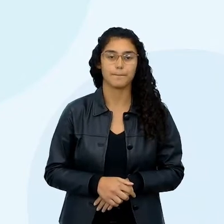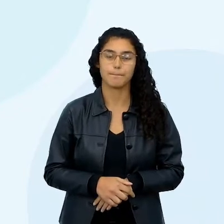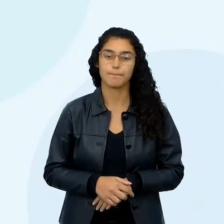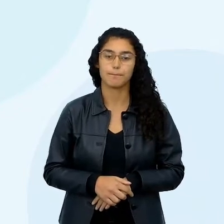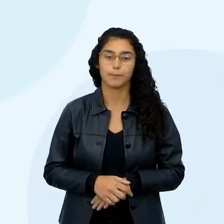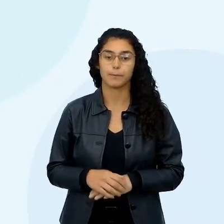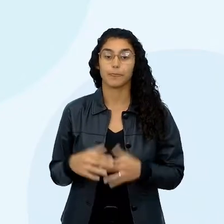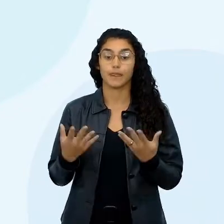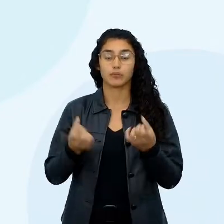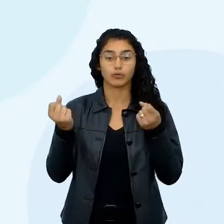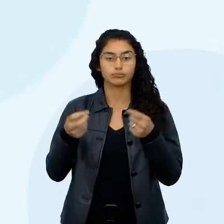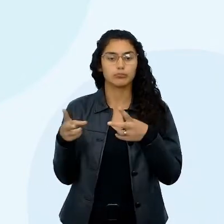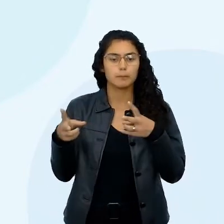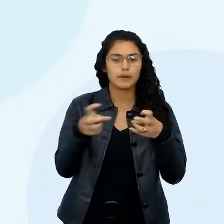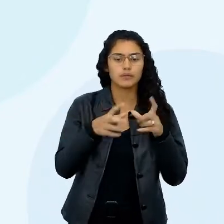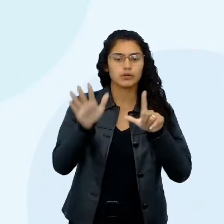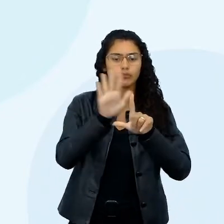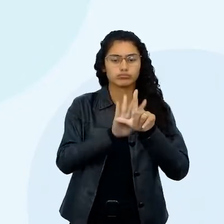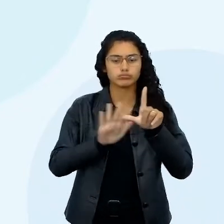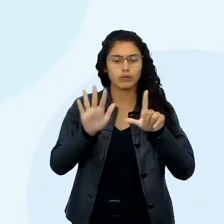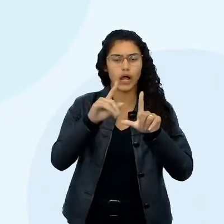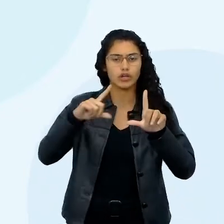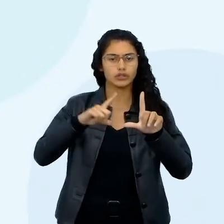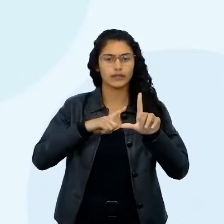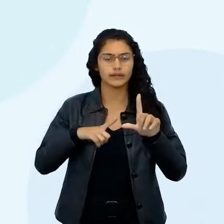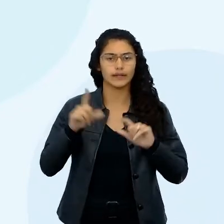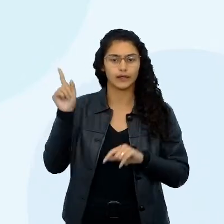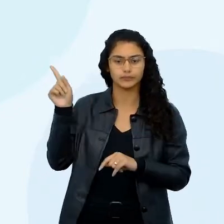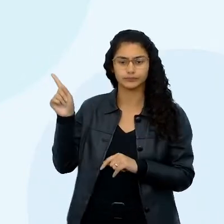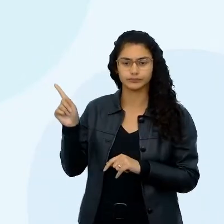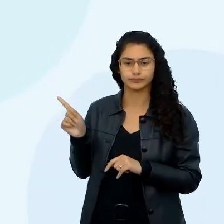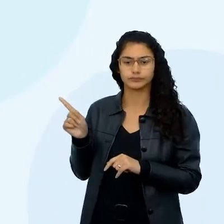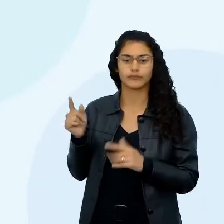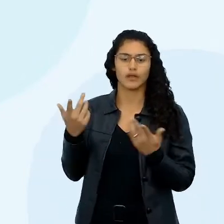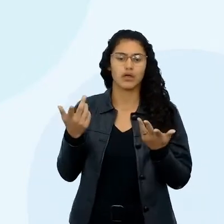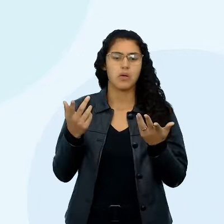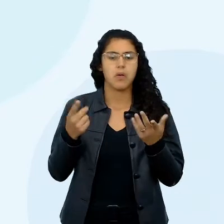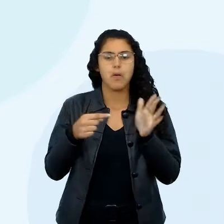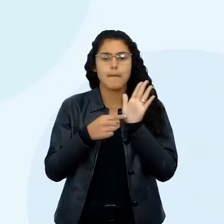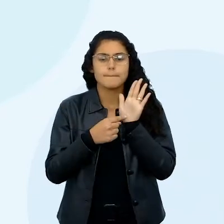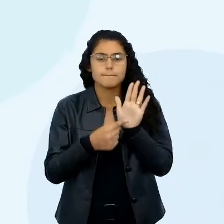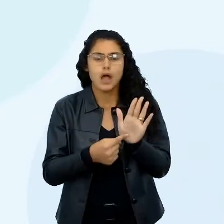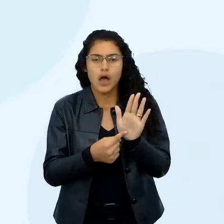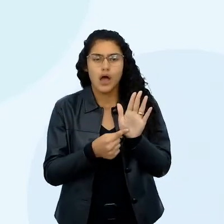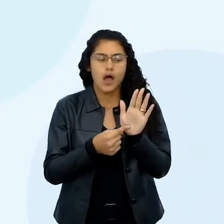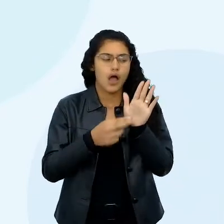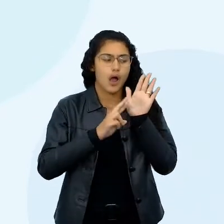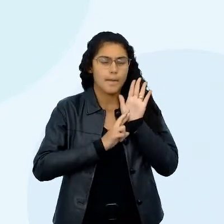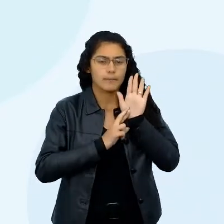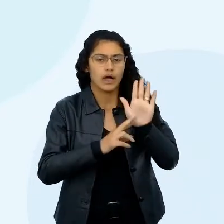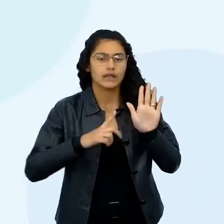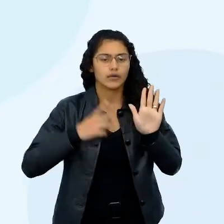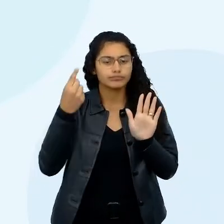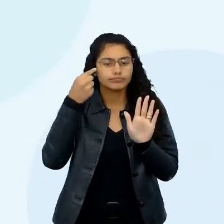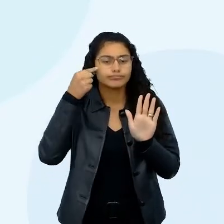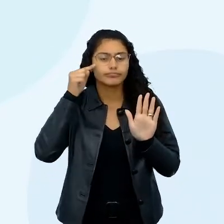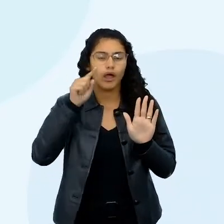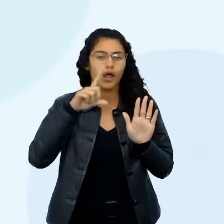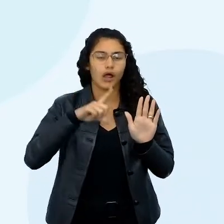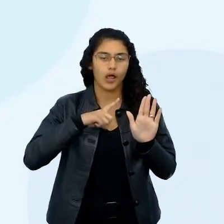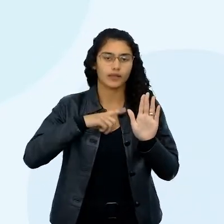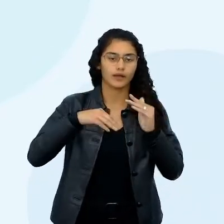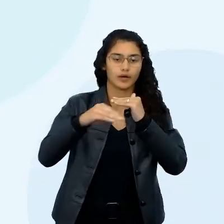vocês podem ver através dessa ilustração, isso meio que ilustra ou representa essa ideia